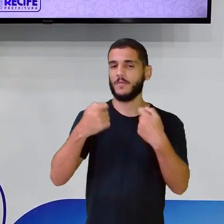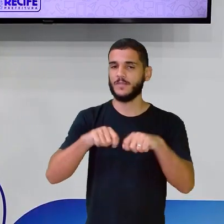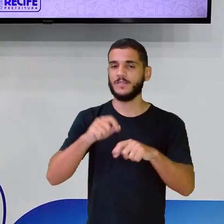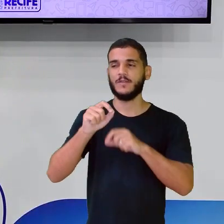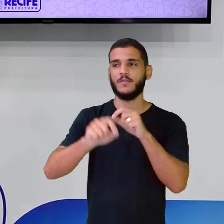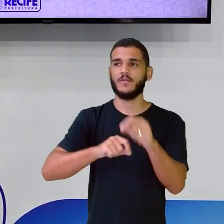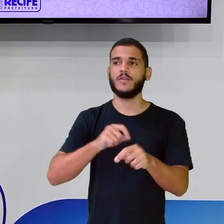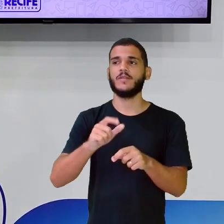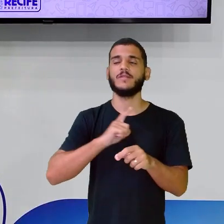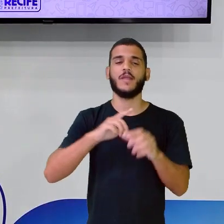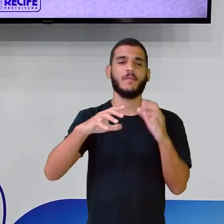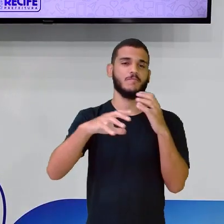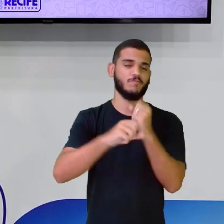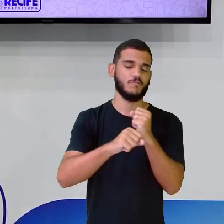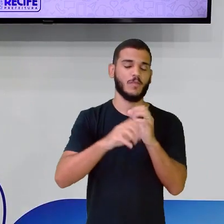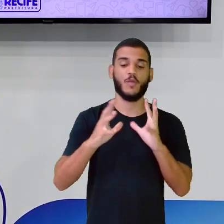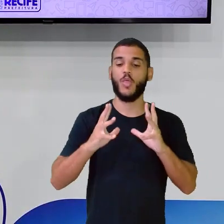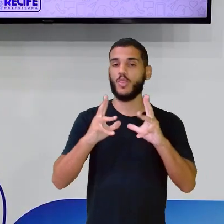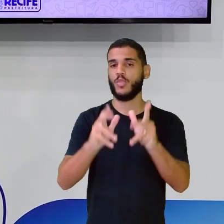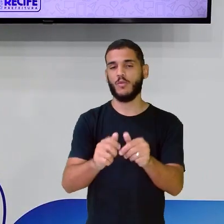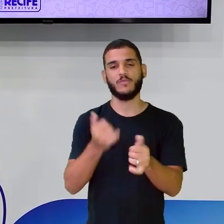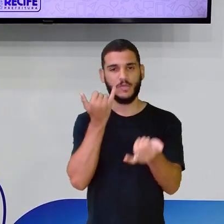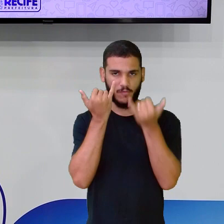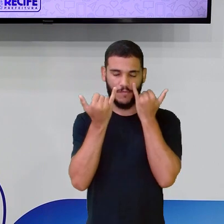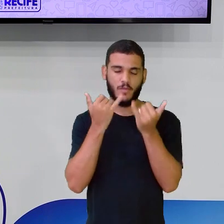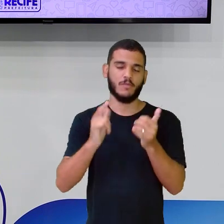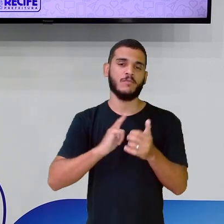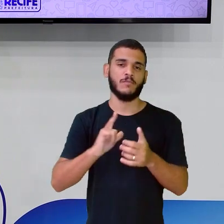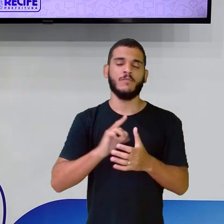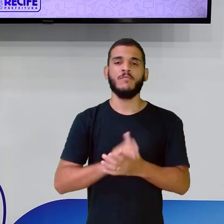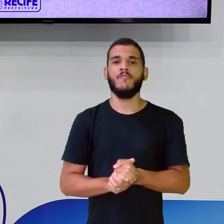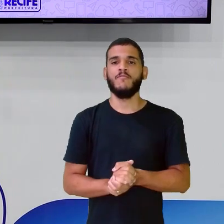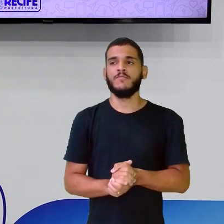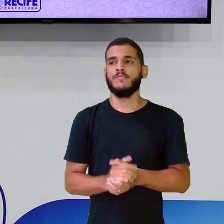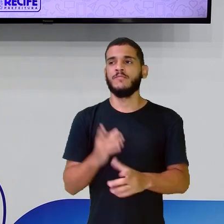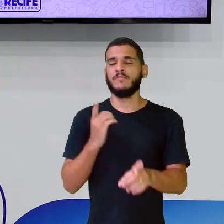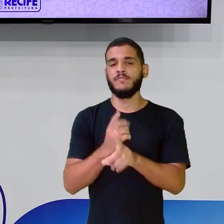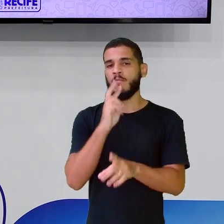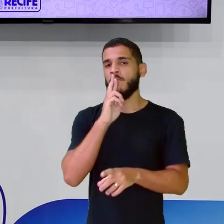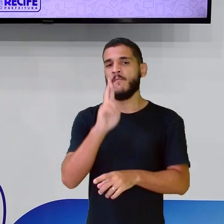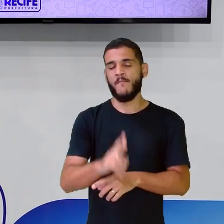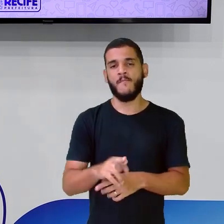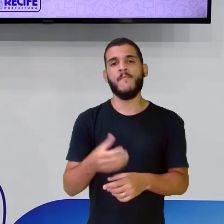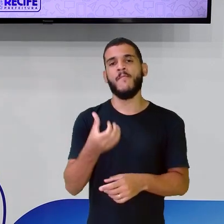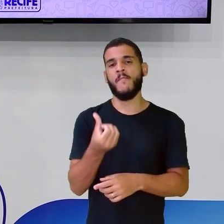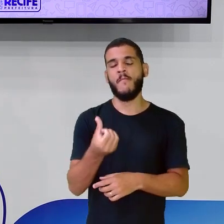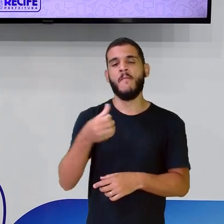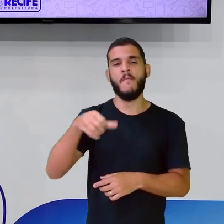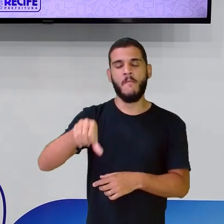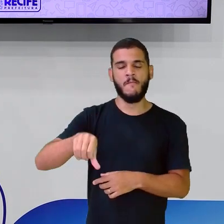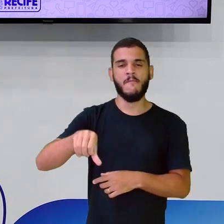preciso fazer uma adição de todas essas parcelas. E vou encontrar